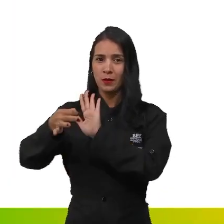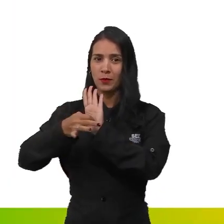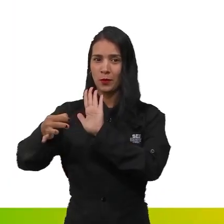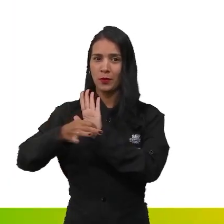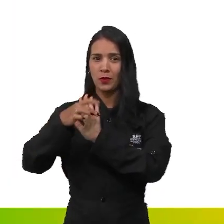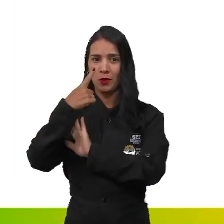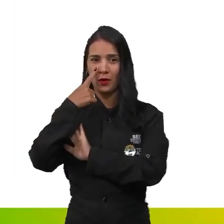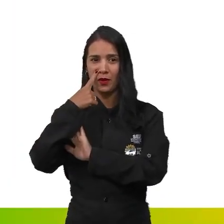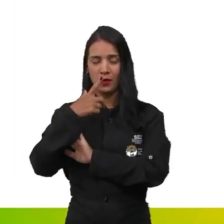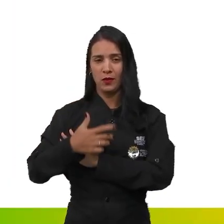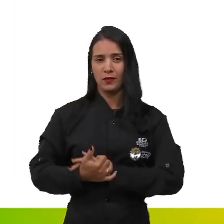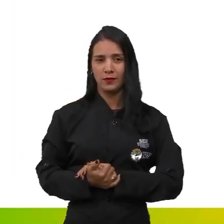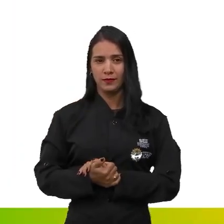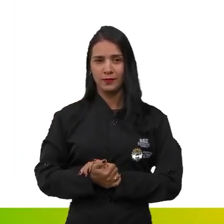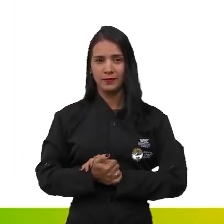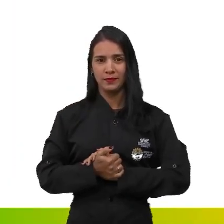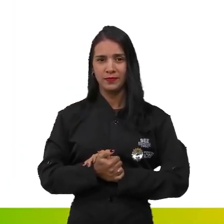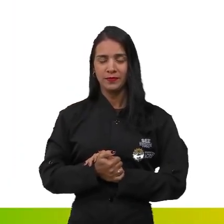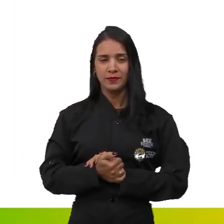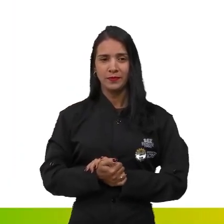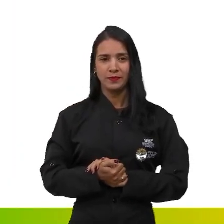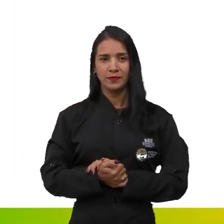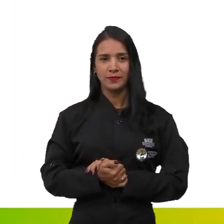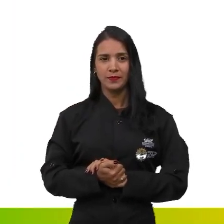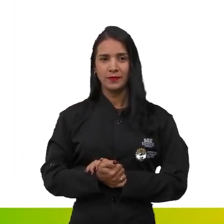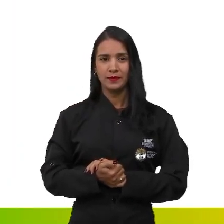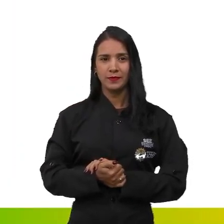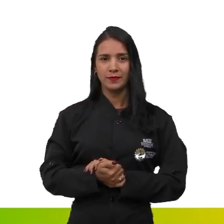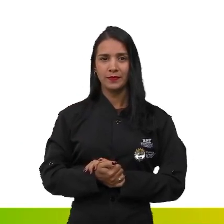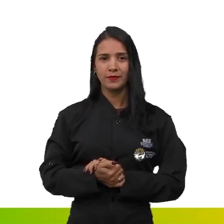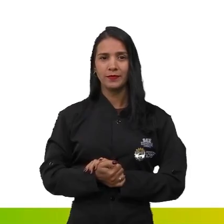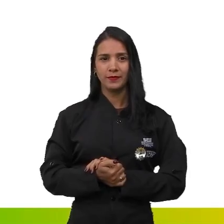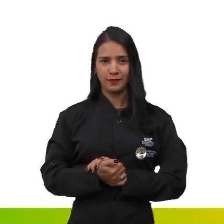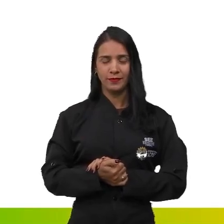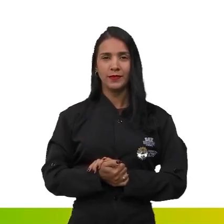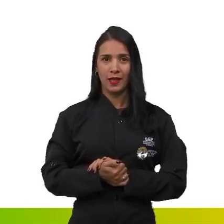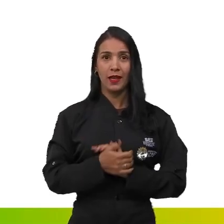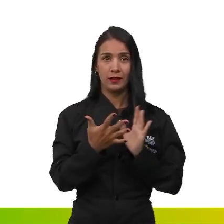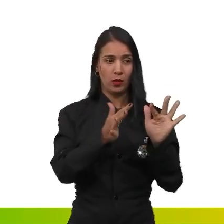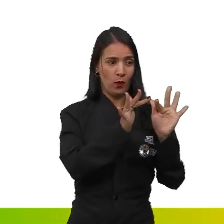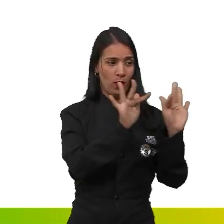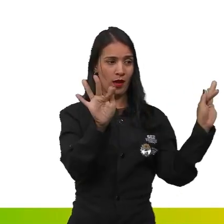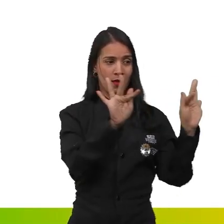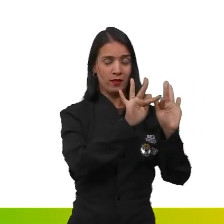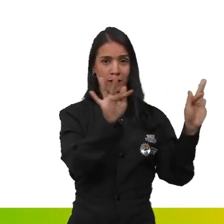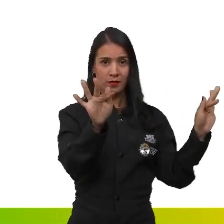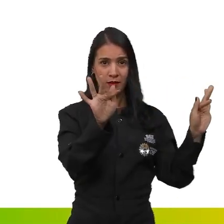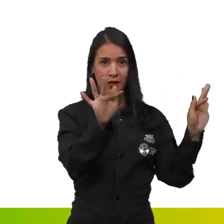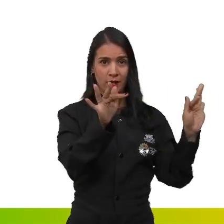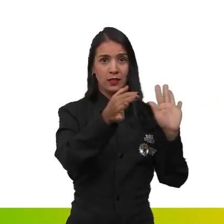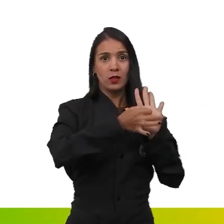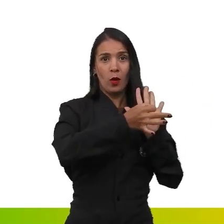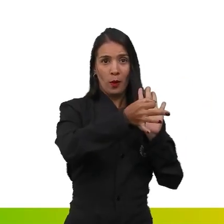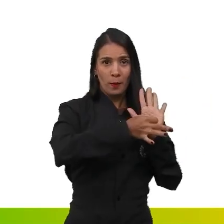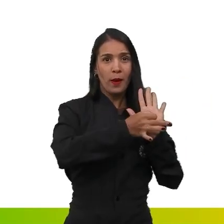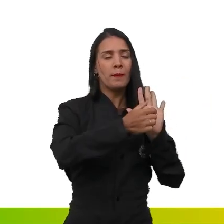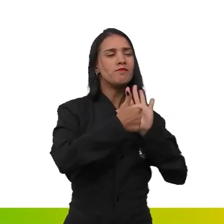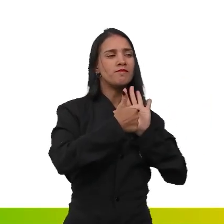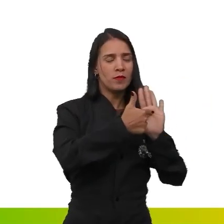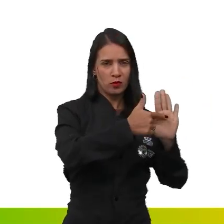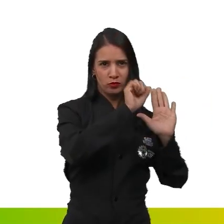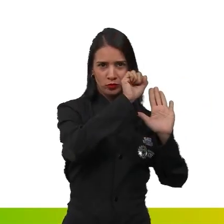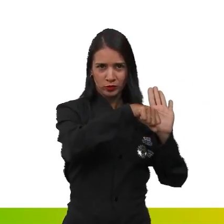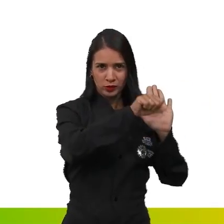para vocês. Então, as pessoais, elas vão revelar a opinião aqui de forma direta e